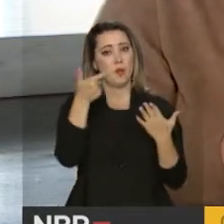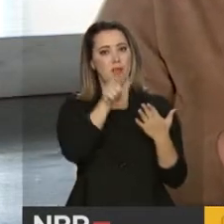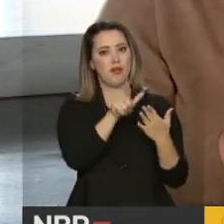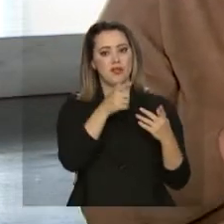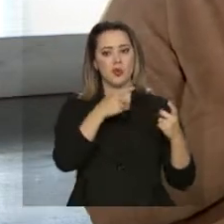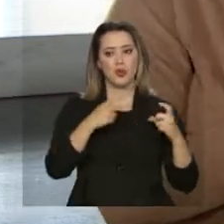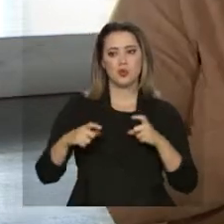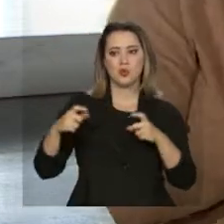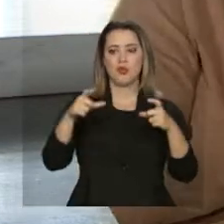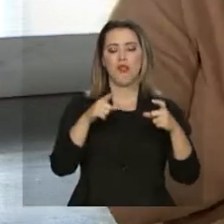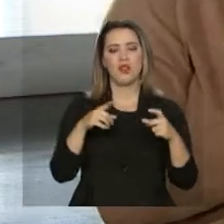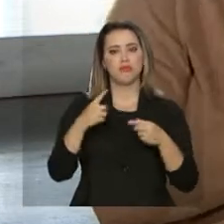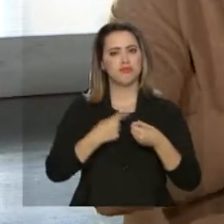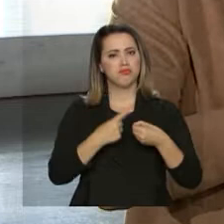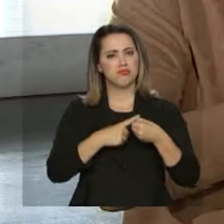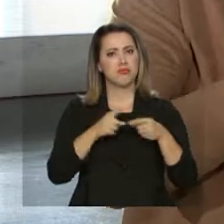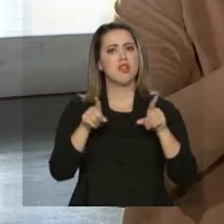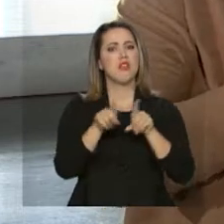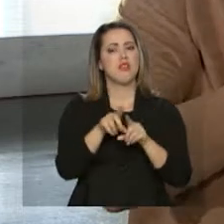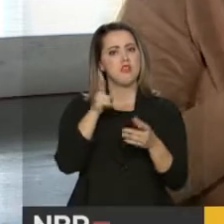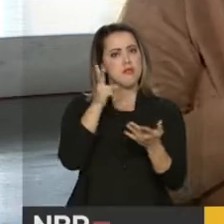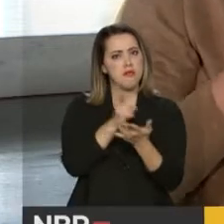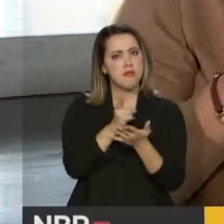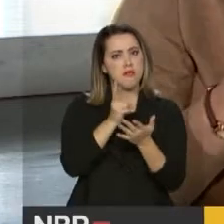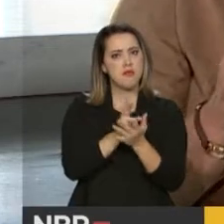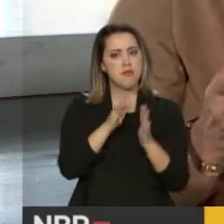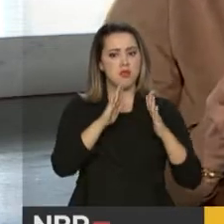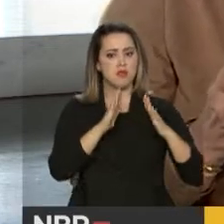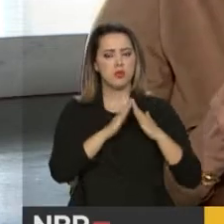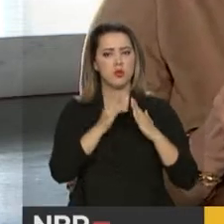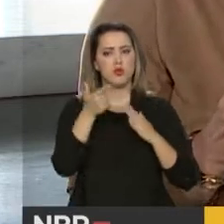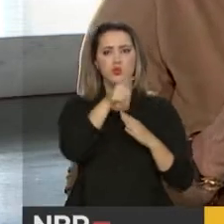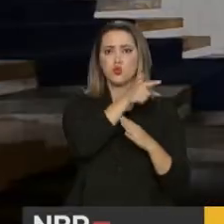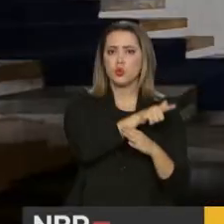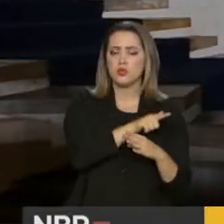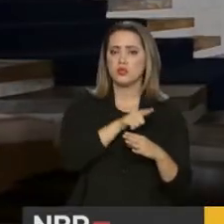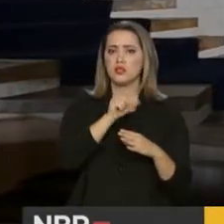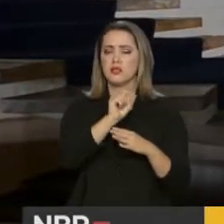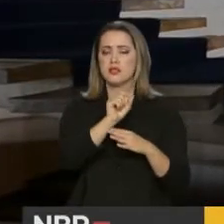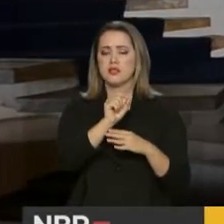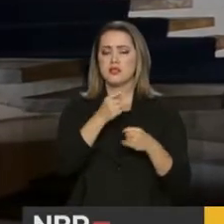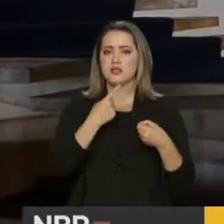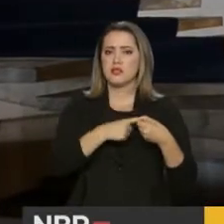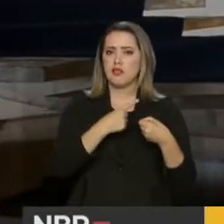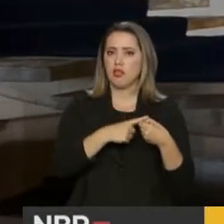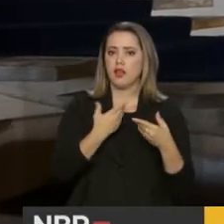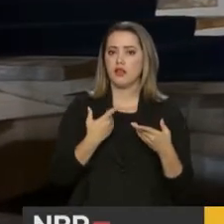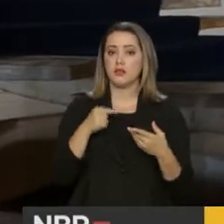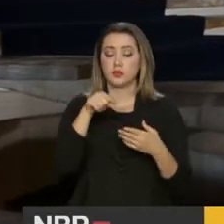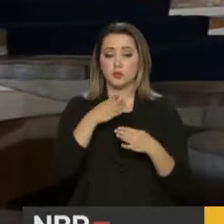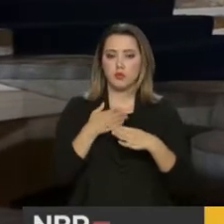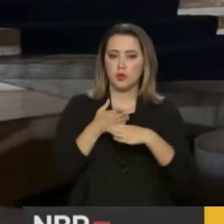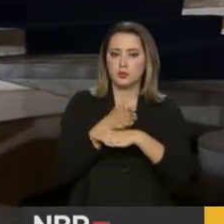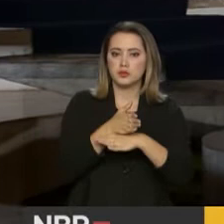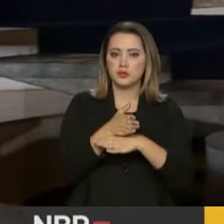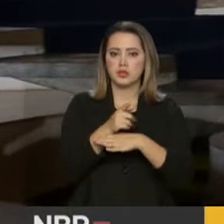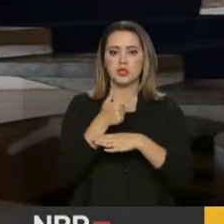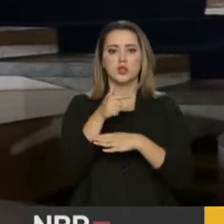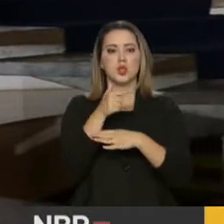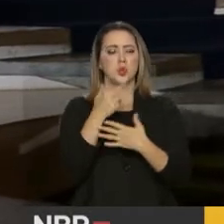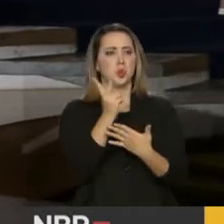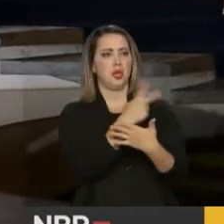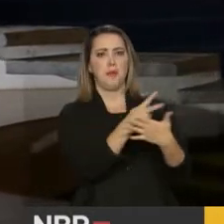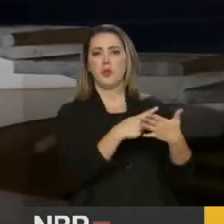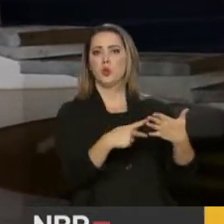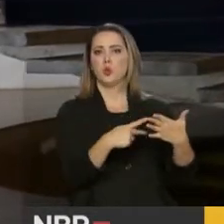palácios da cidade e mesmo com palácios situados em outras cidades brasileiras. Esse é um hall de entrada em que ele não tem